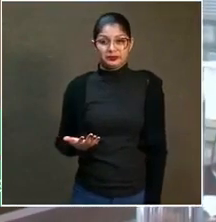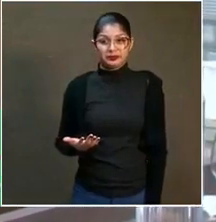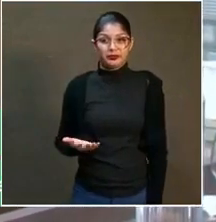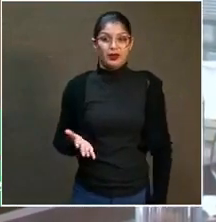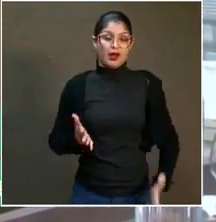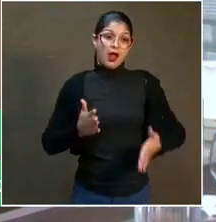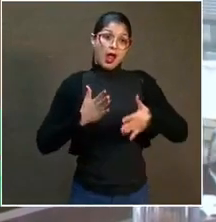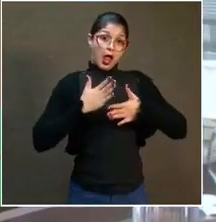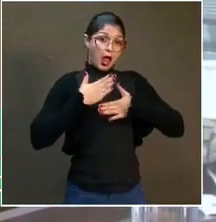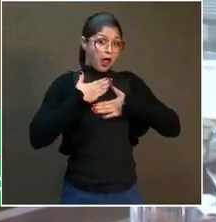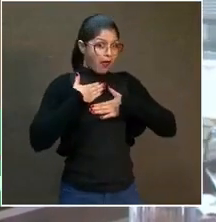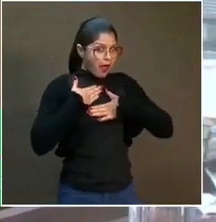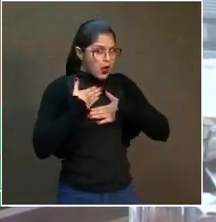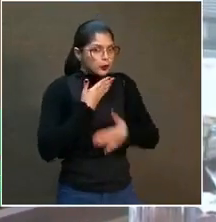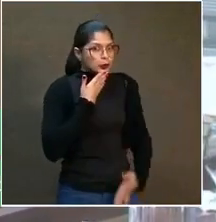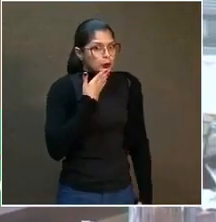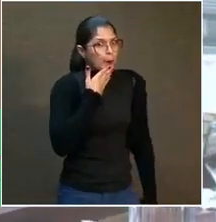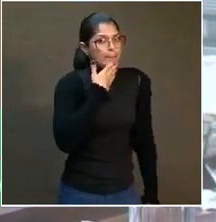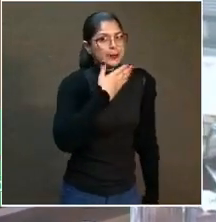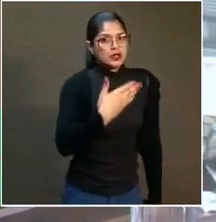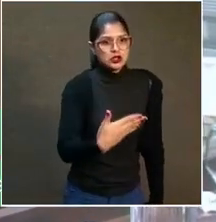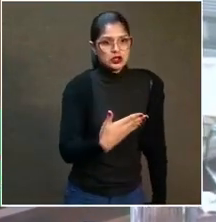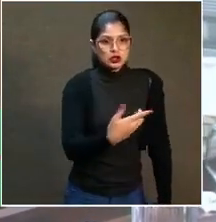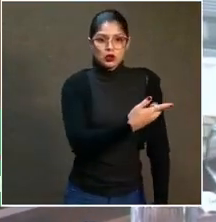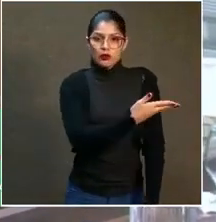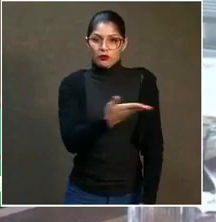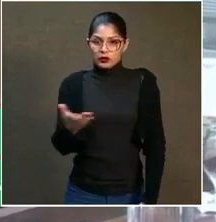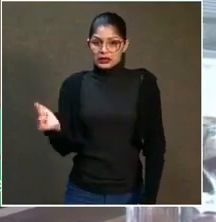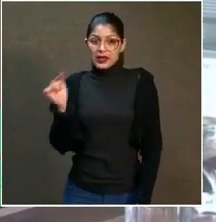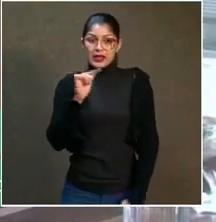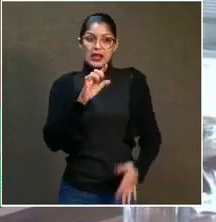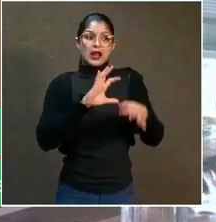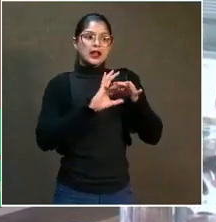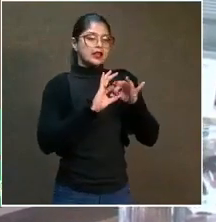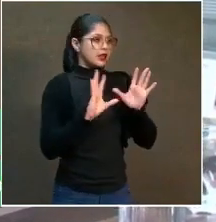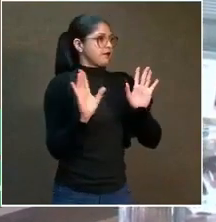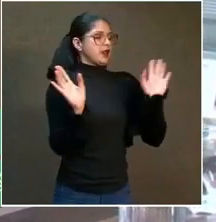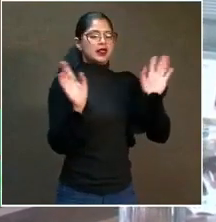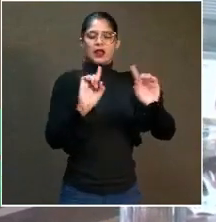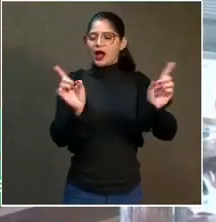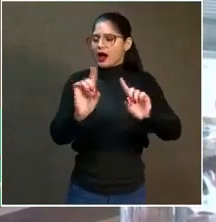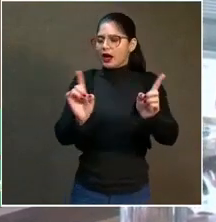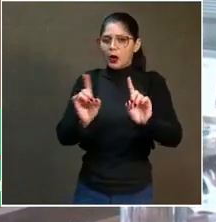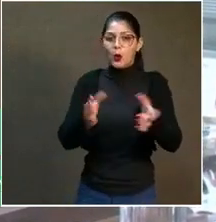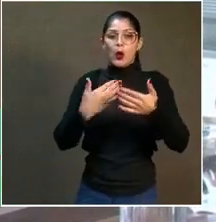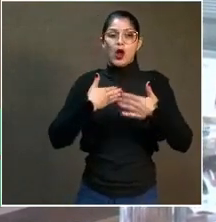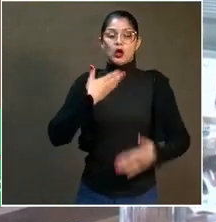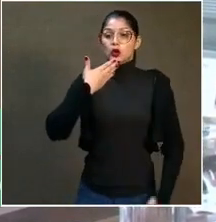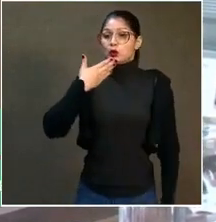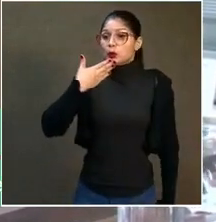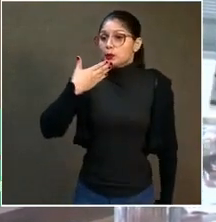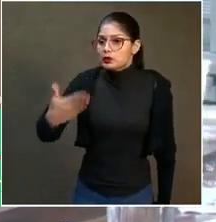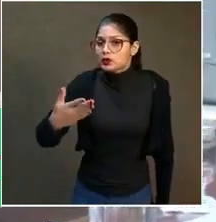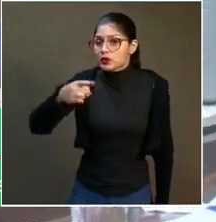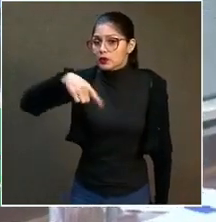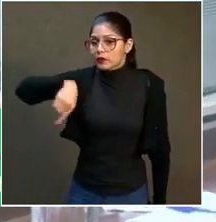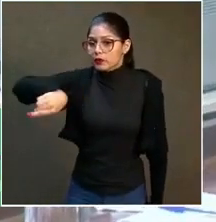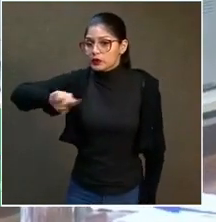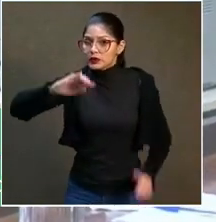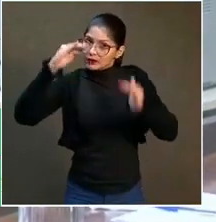Não estou pedindo, excelências, a absolvição, não é isso. Estou pedindo a aplicação da lei.